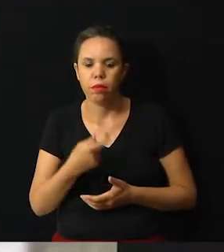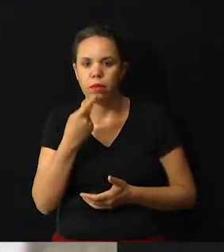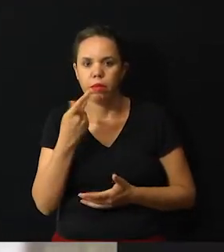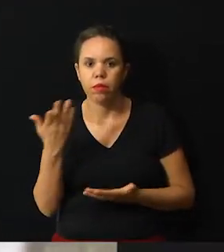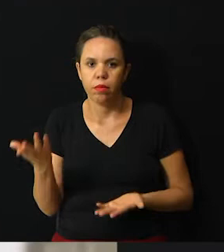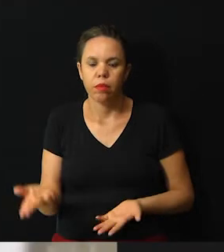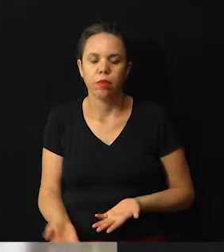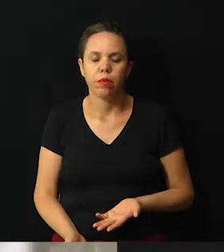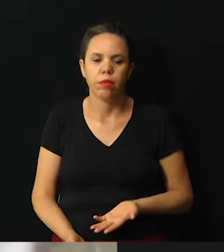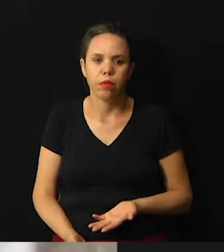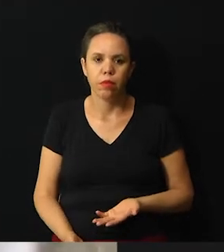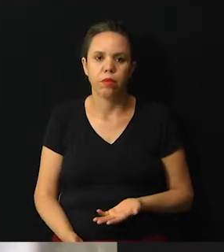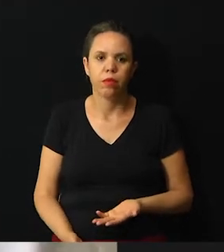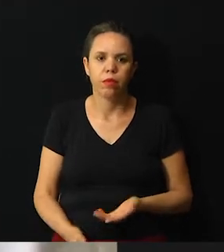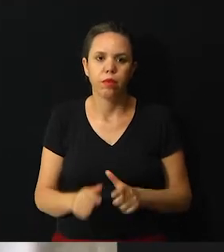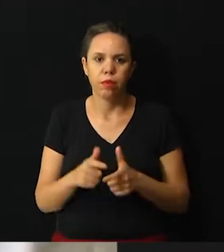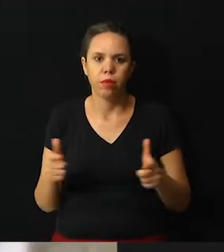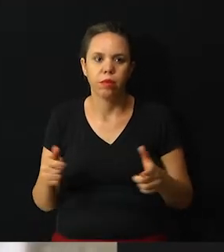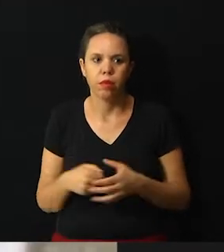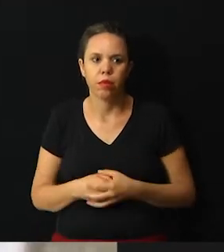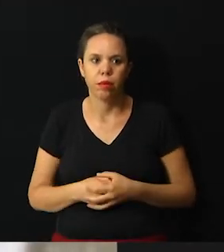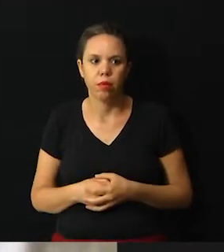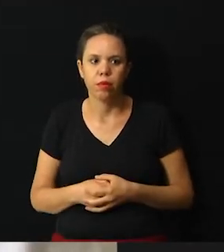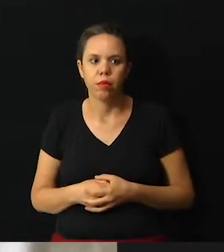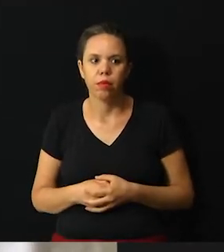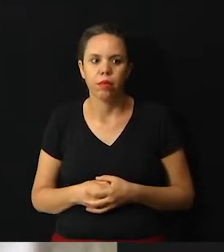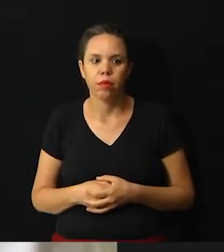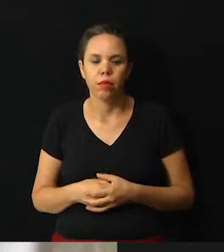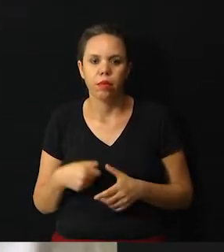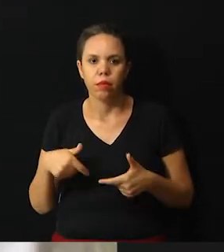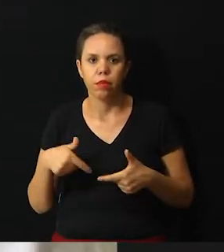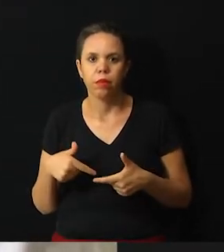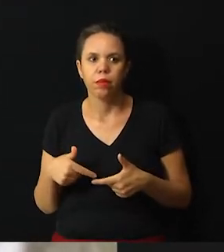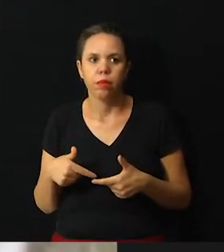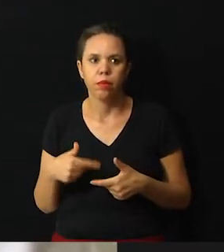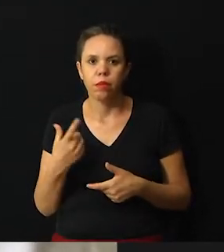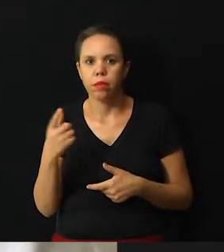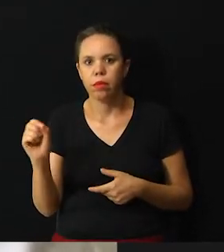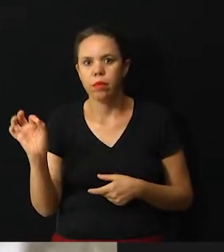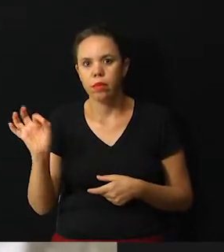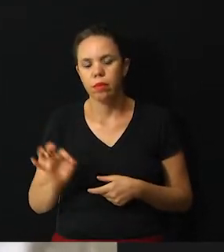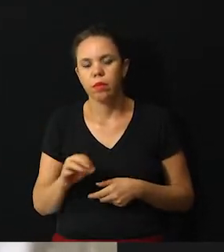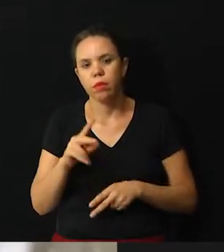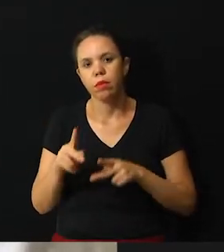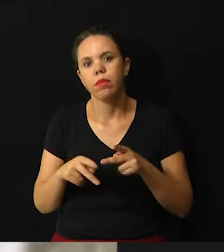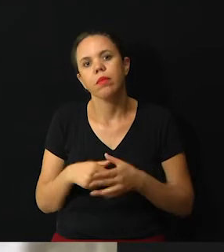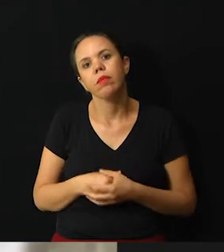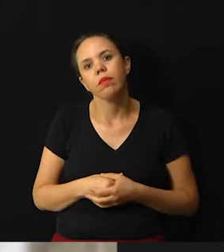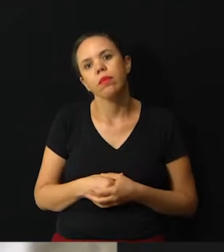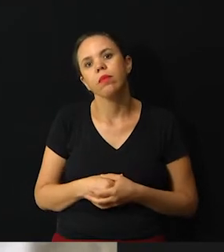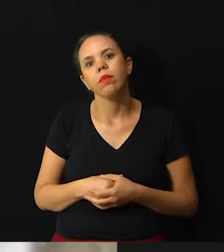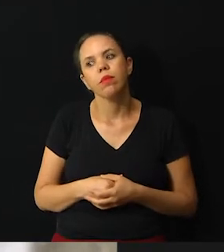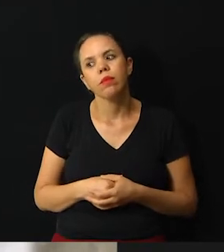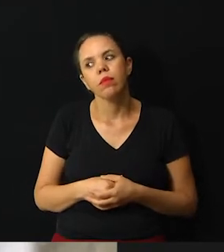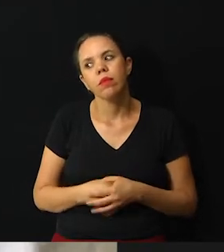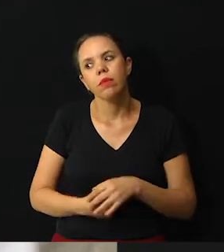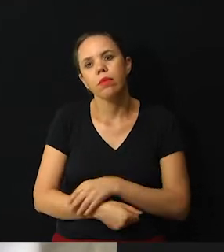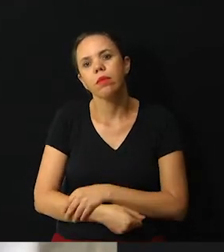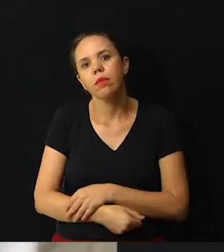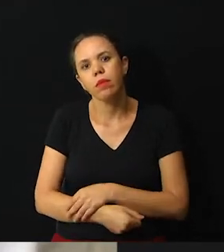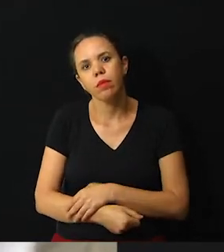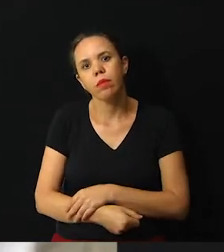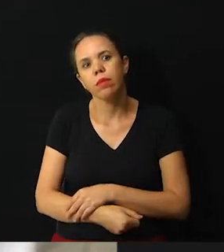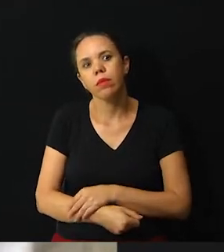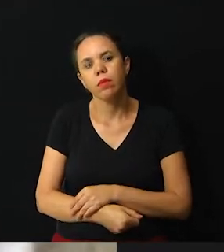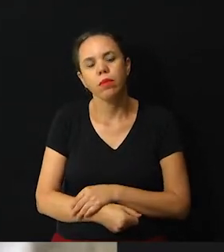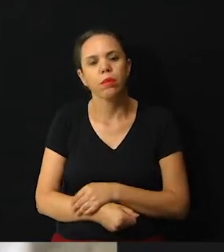a fibromialgia é altamente prevalente. Quer dizer, calculos devendo trabalho de 5 até 10% da população pode ter